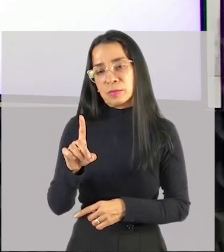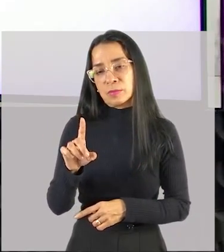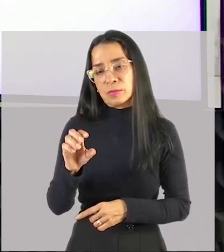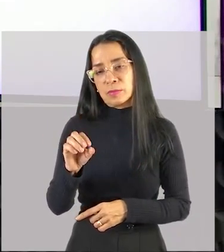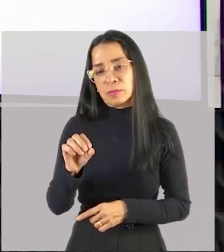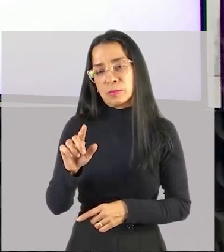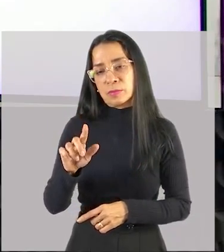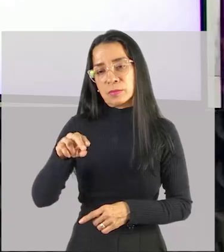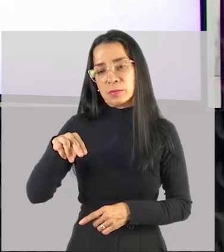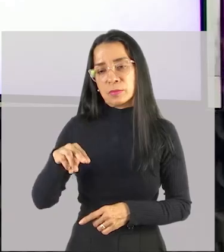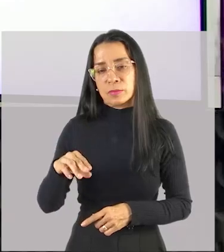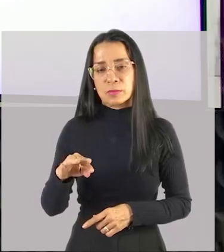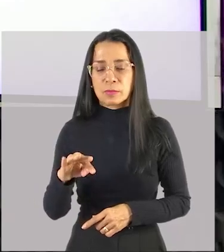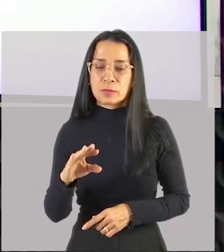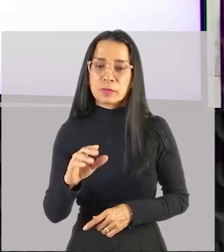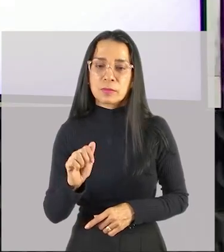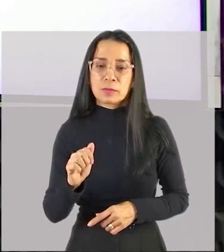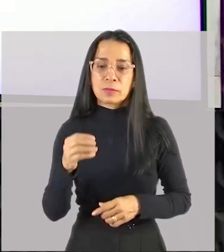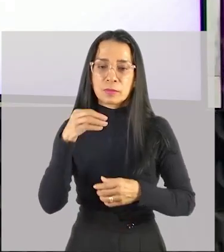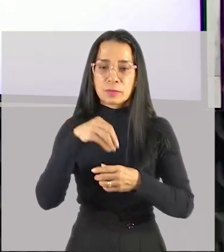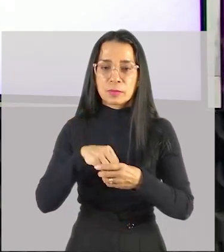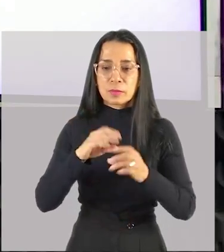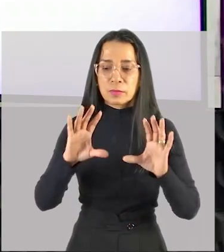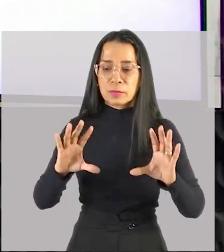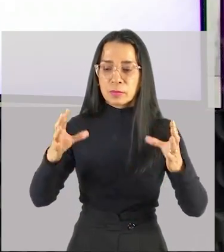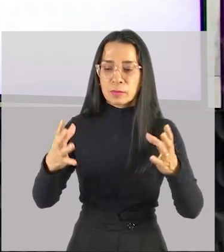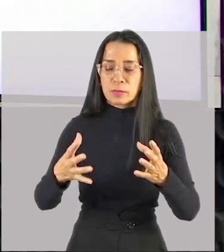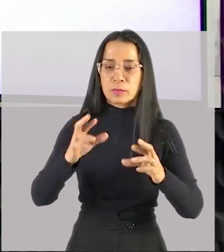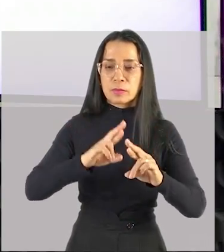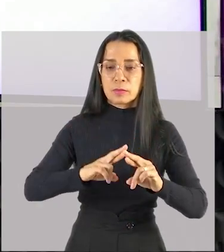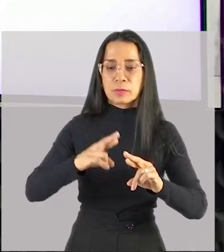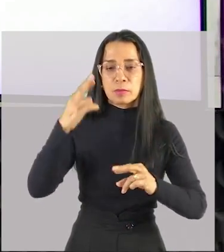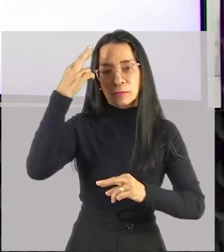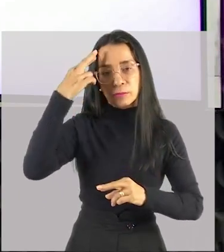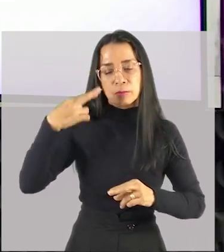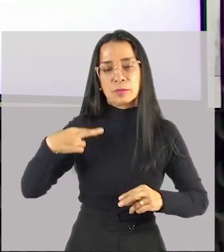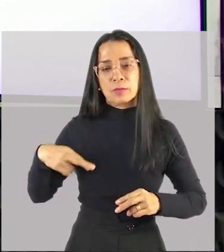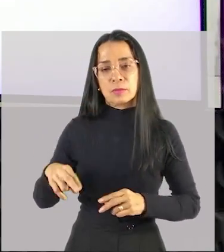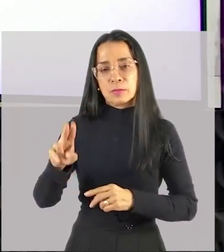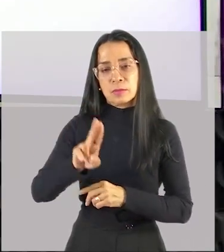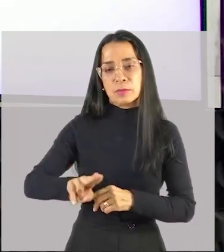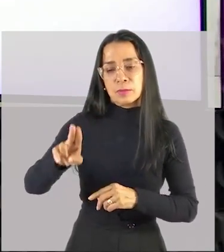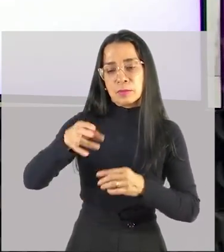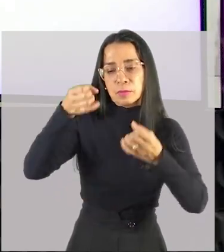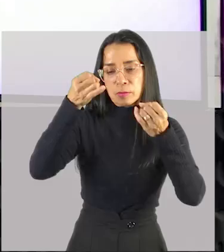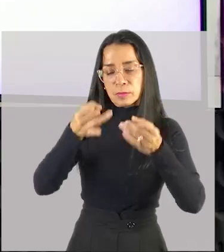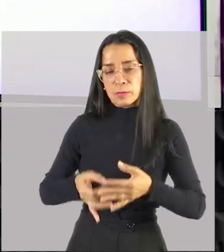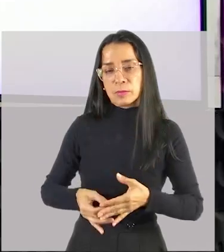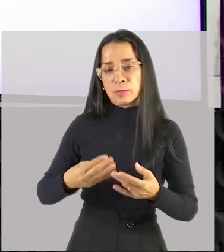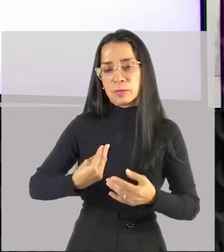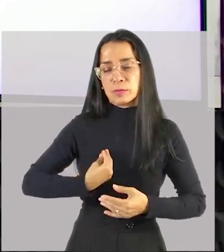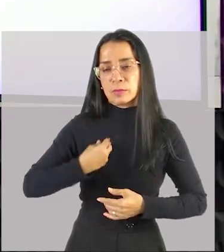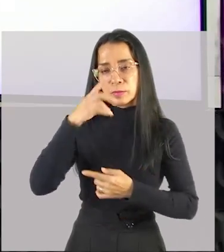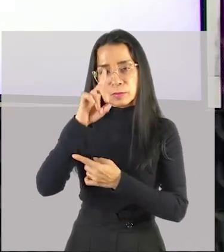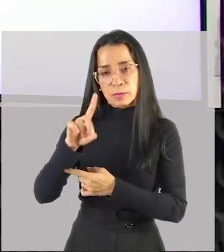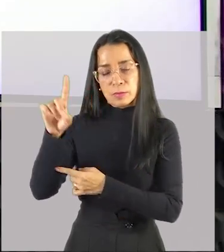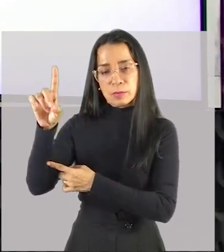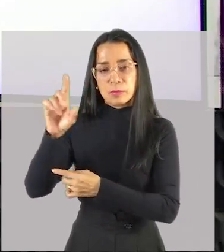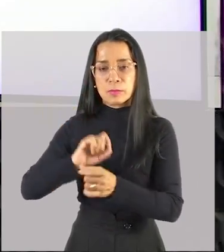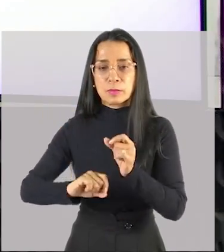né? Porque ela está dentro de um escopo da religião. E ela é utilizada para justificar a existência de